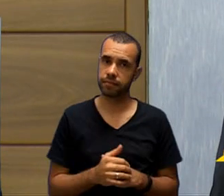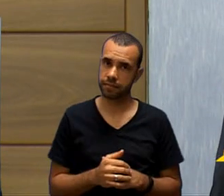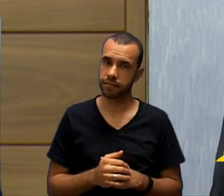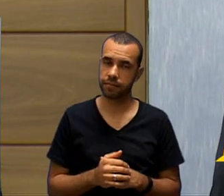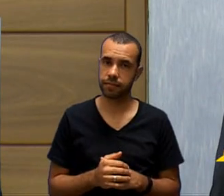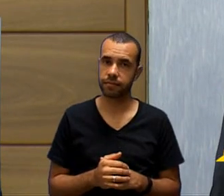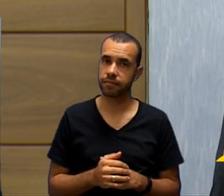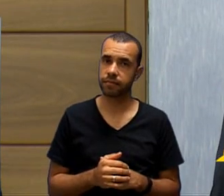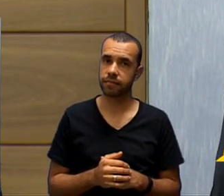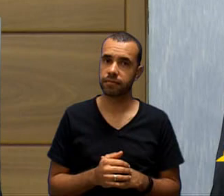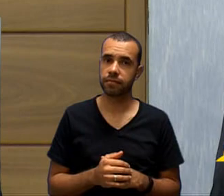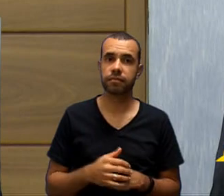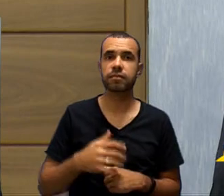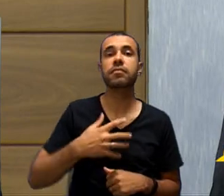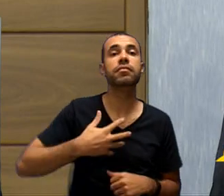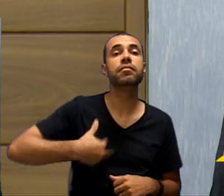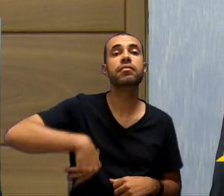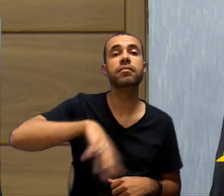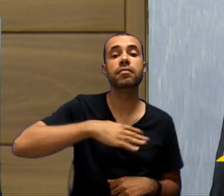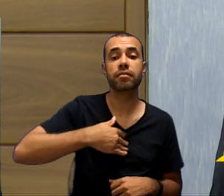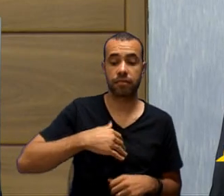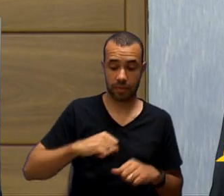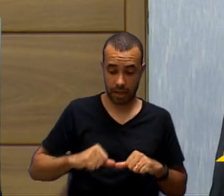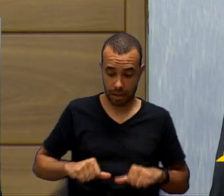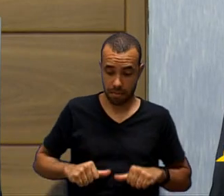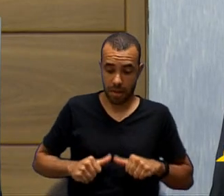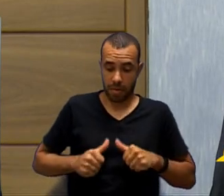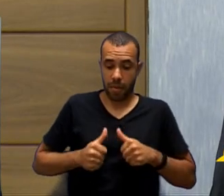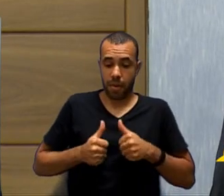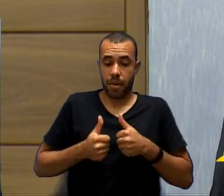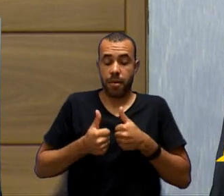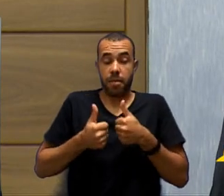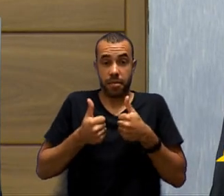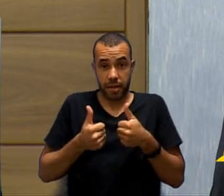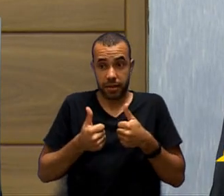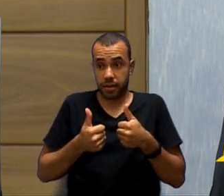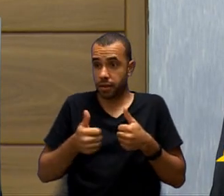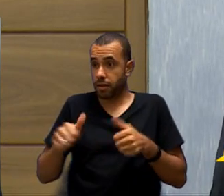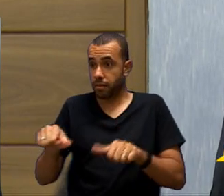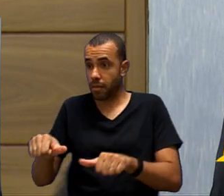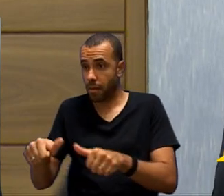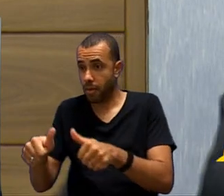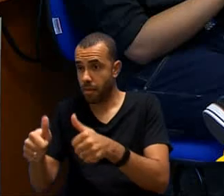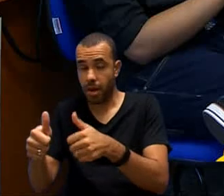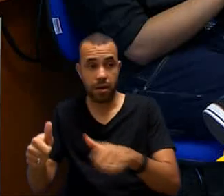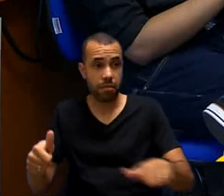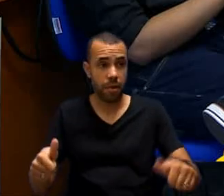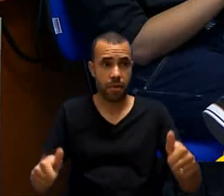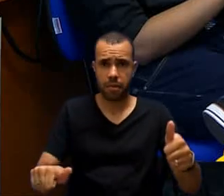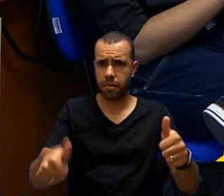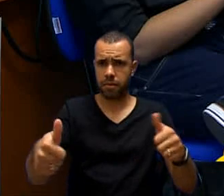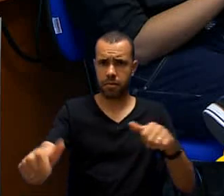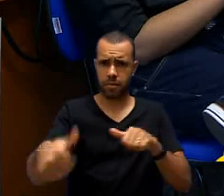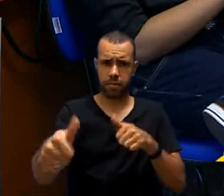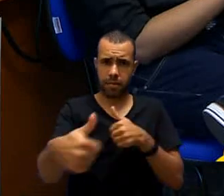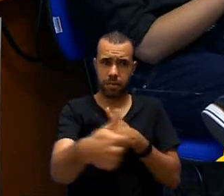Nós nos tornando pessoas melhores, a gente com certeza vai tornar o mundo cada vez